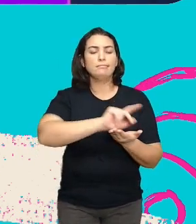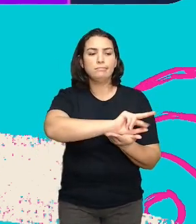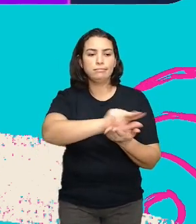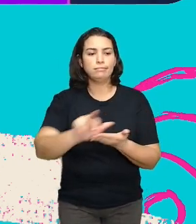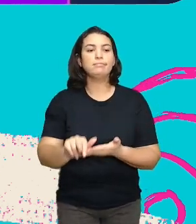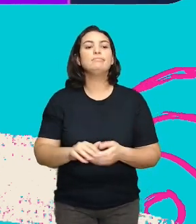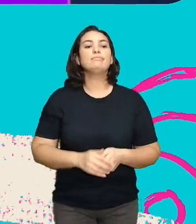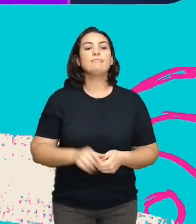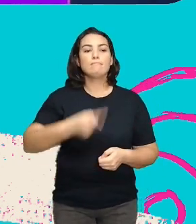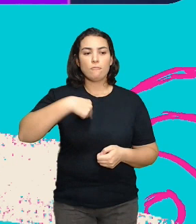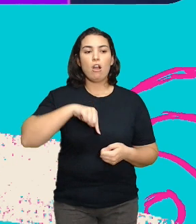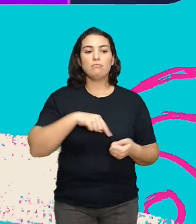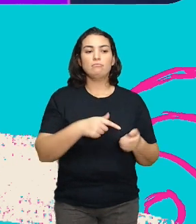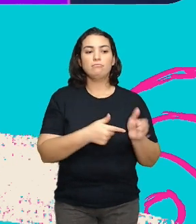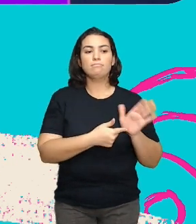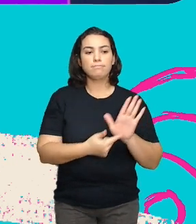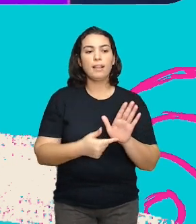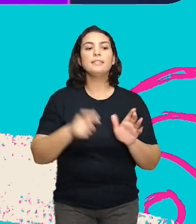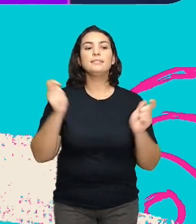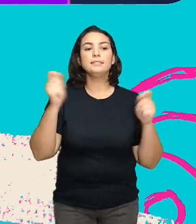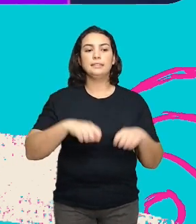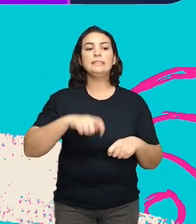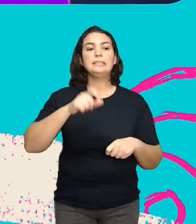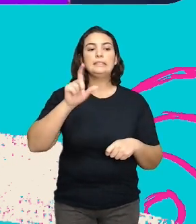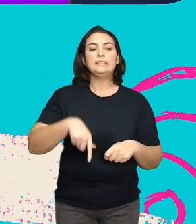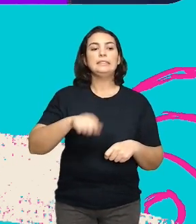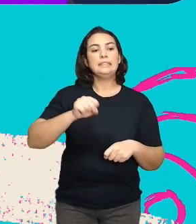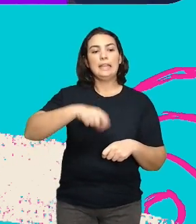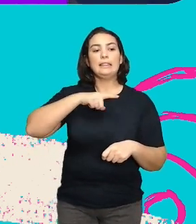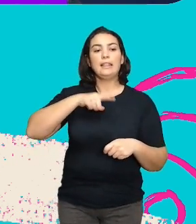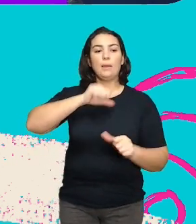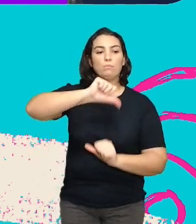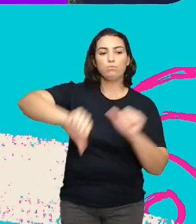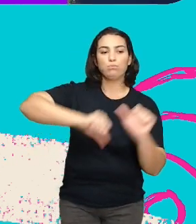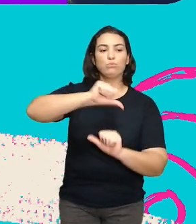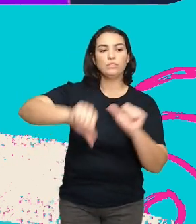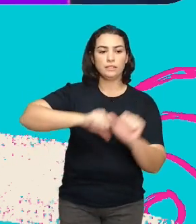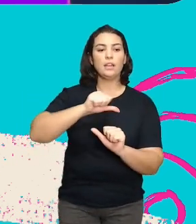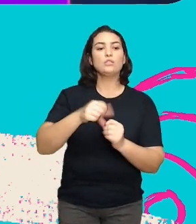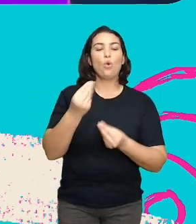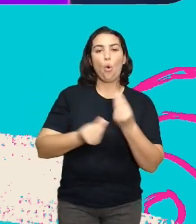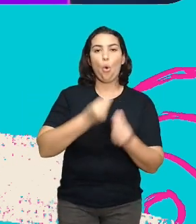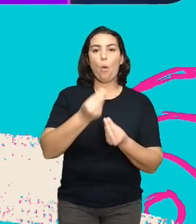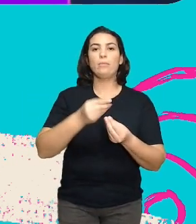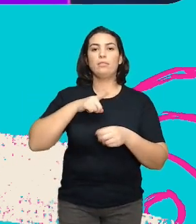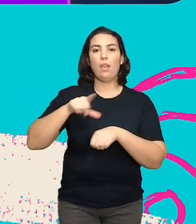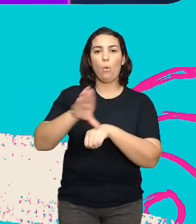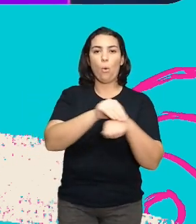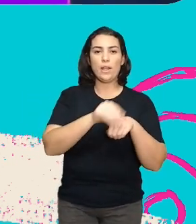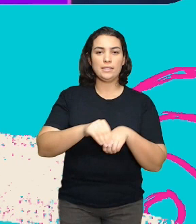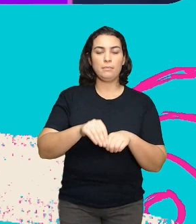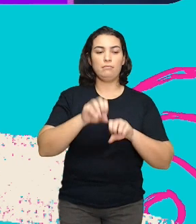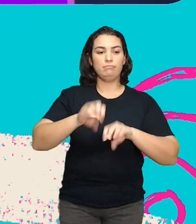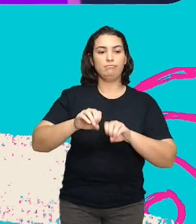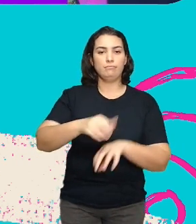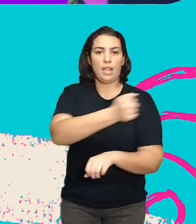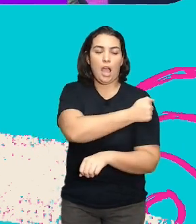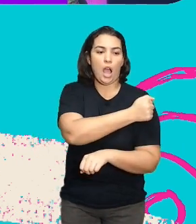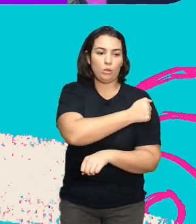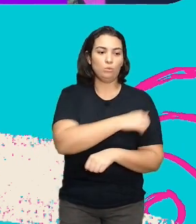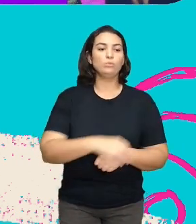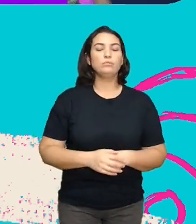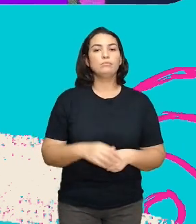mudanças paradigmáticas na forma de gerar conhecimento e tomar decisões. E nós acreditamos que o nosso